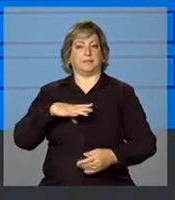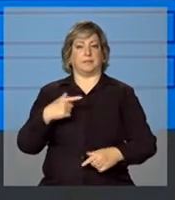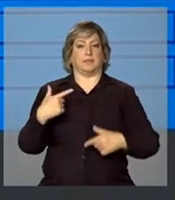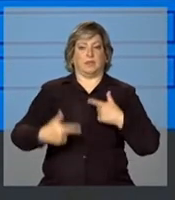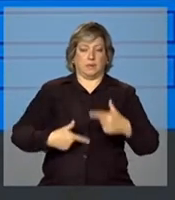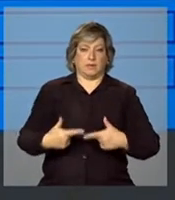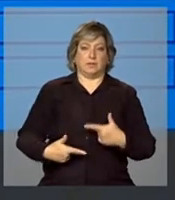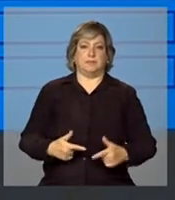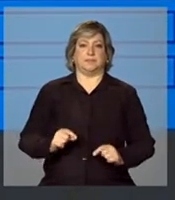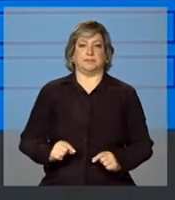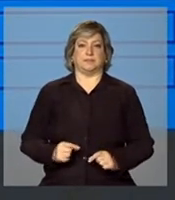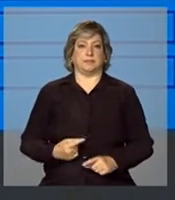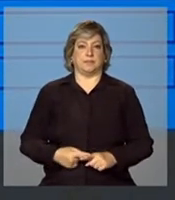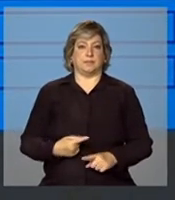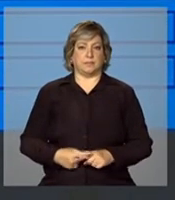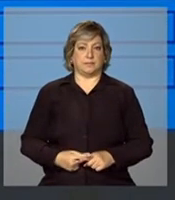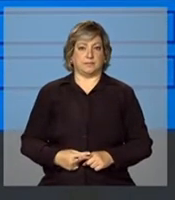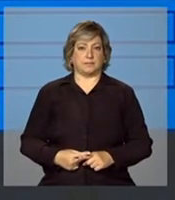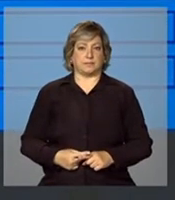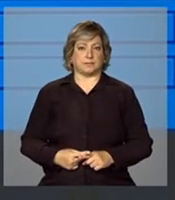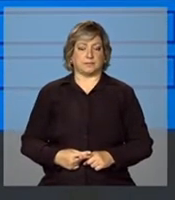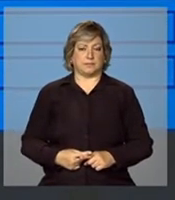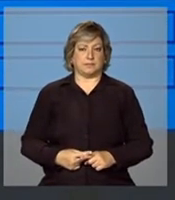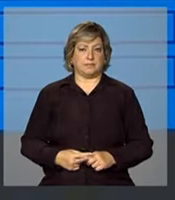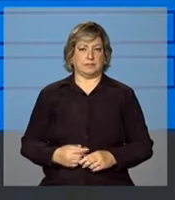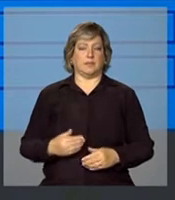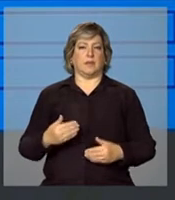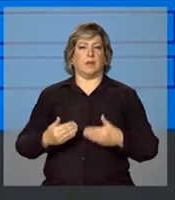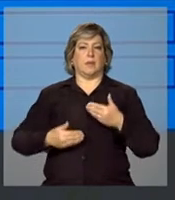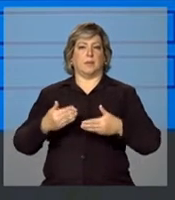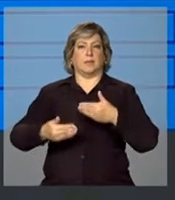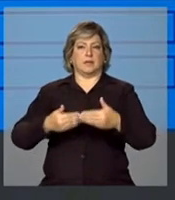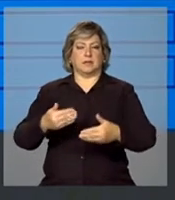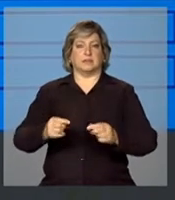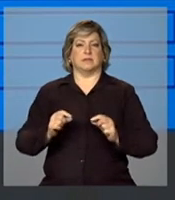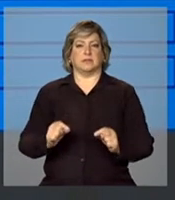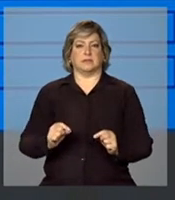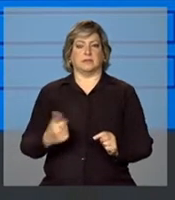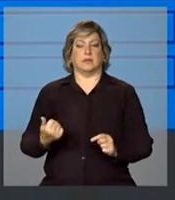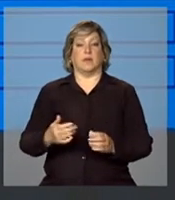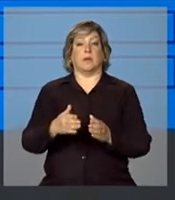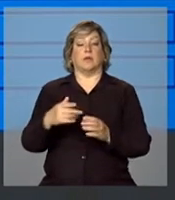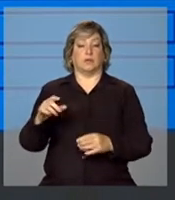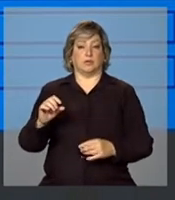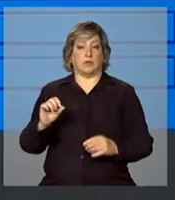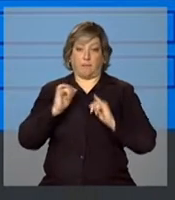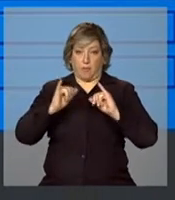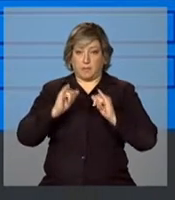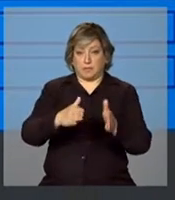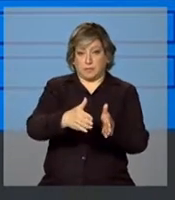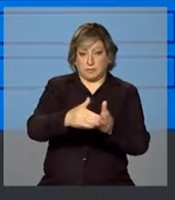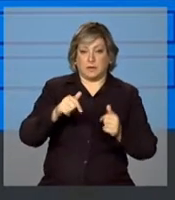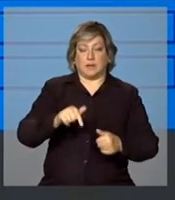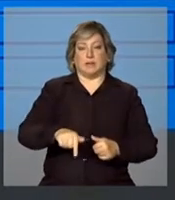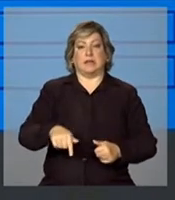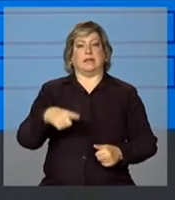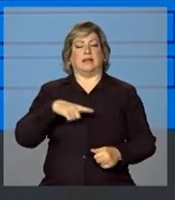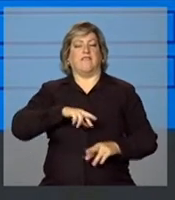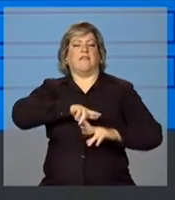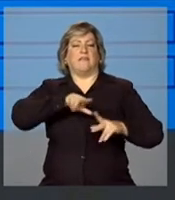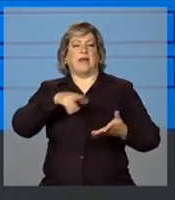porque o processo de solicitação da informação tem várias